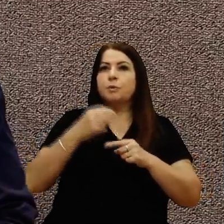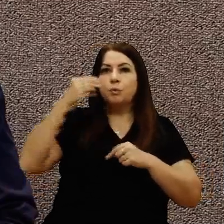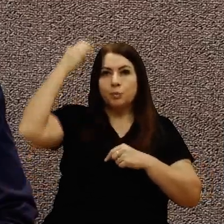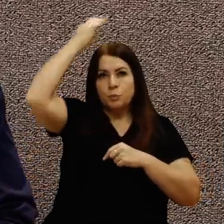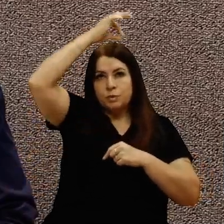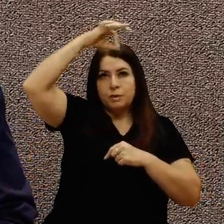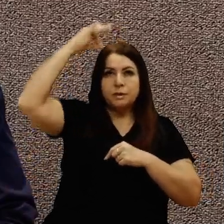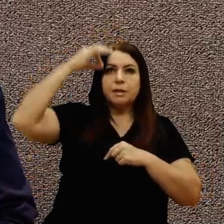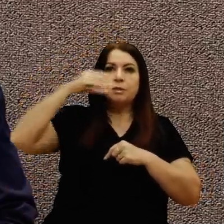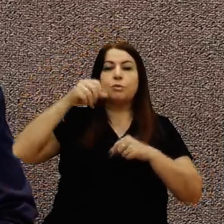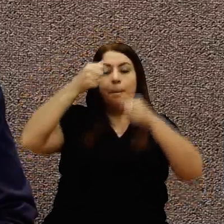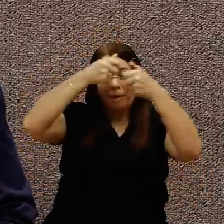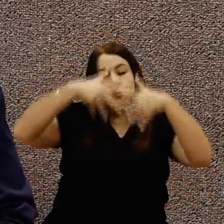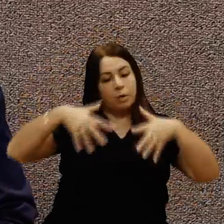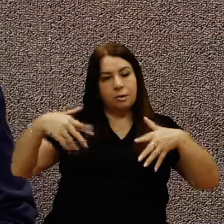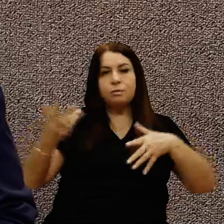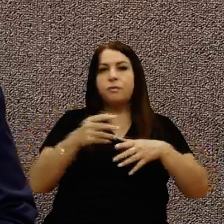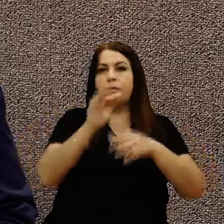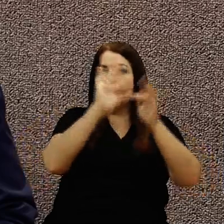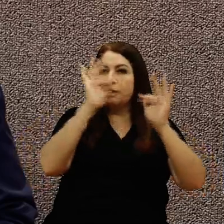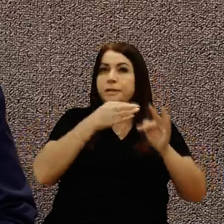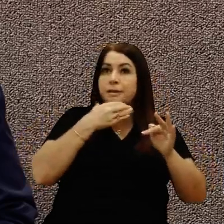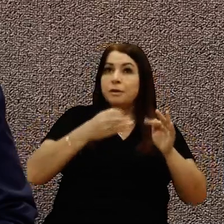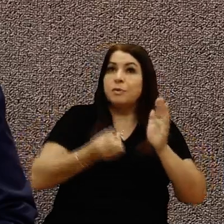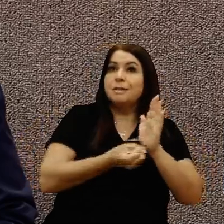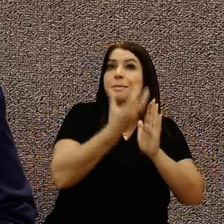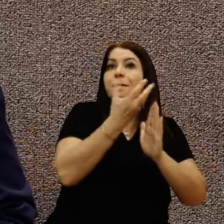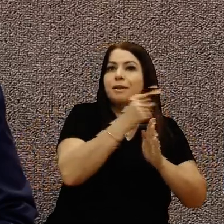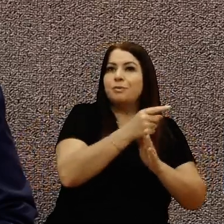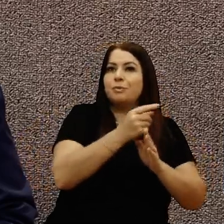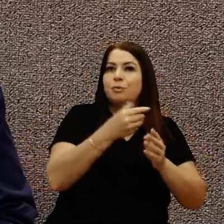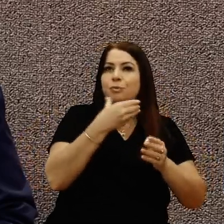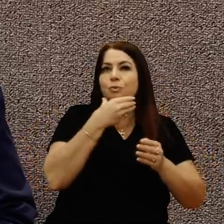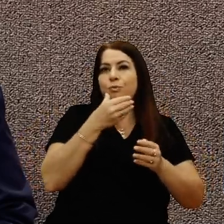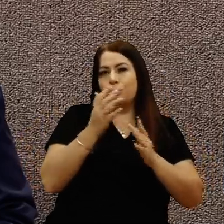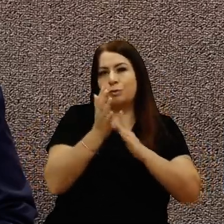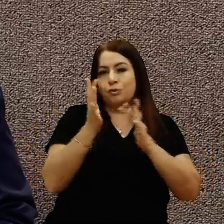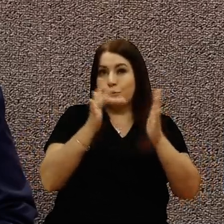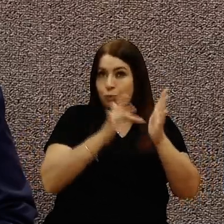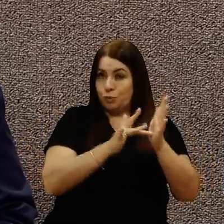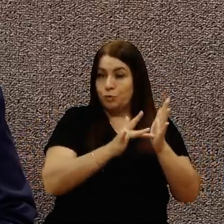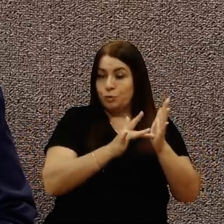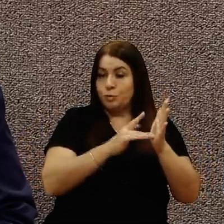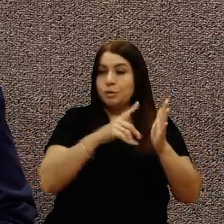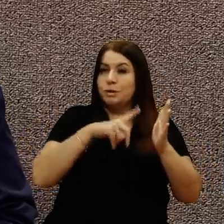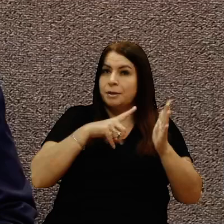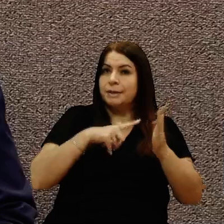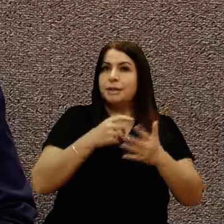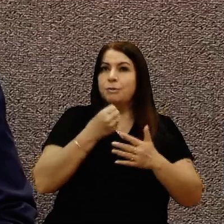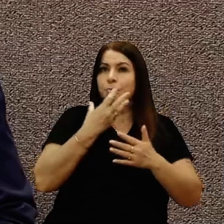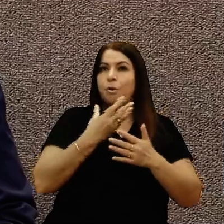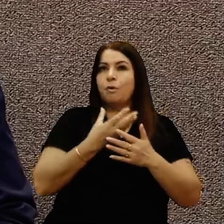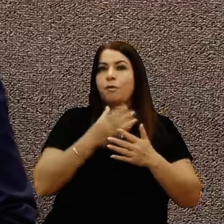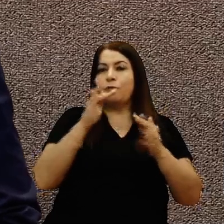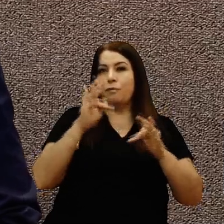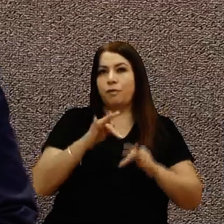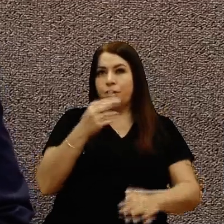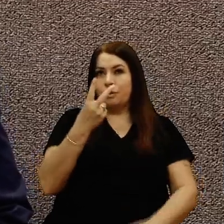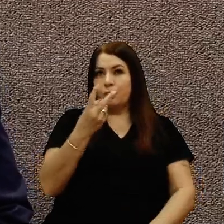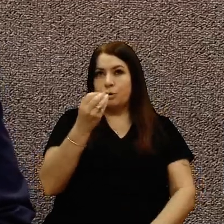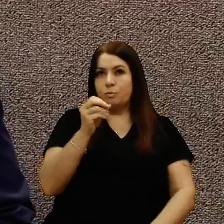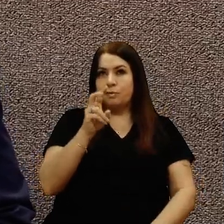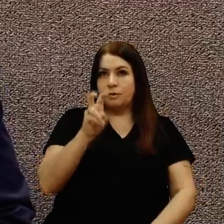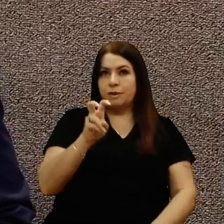Natal. Natal significa nascimento e nascimento do menino Jesus. Que nós tenhamos um bom final de 2025 e